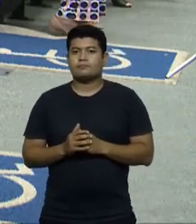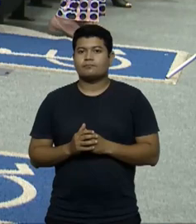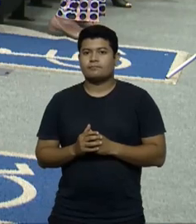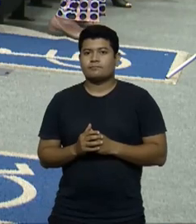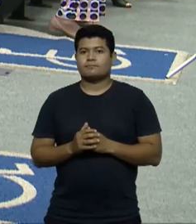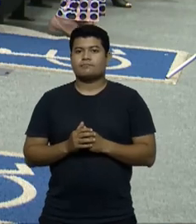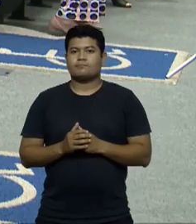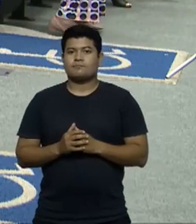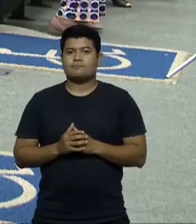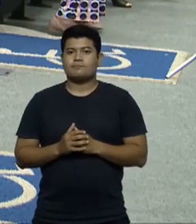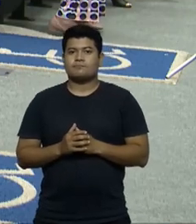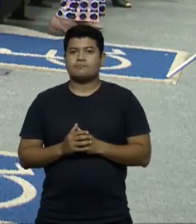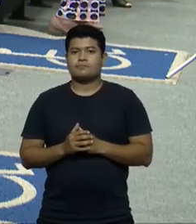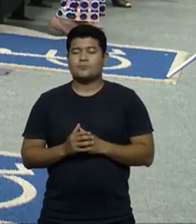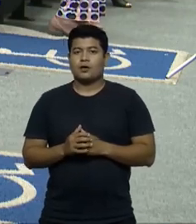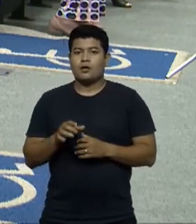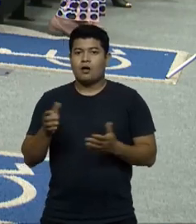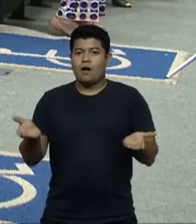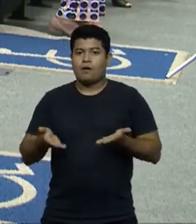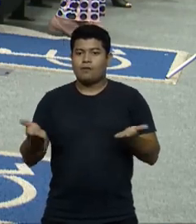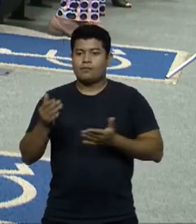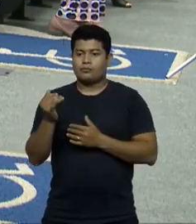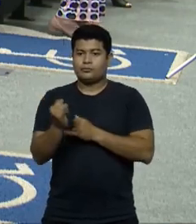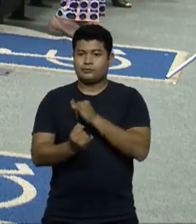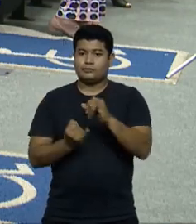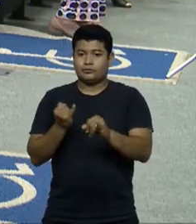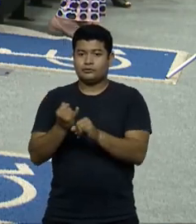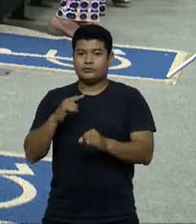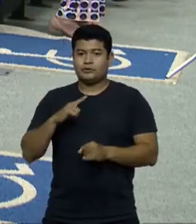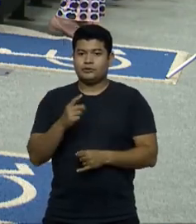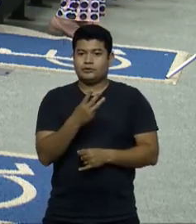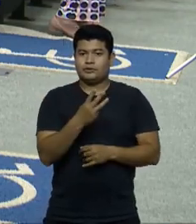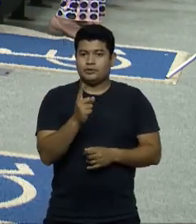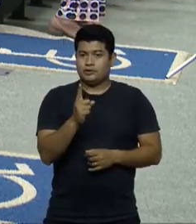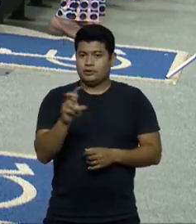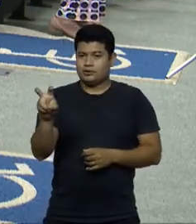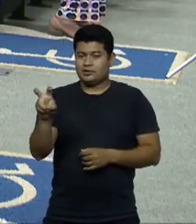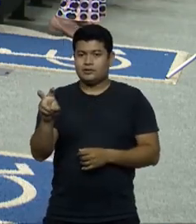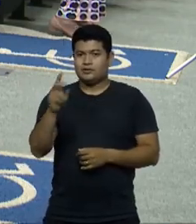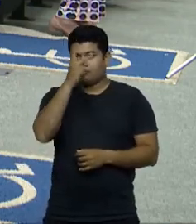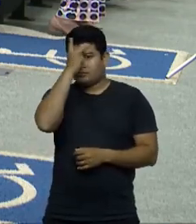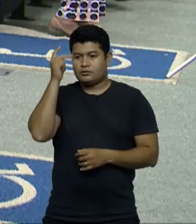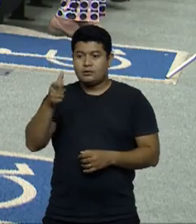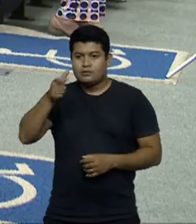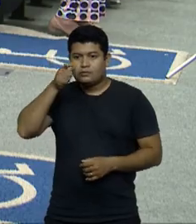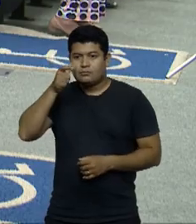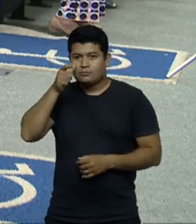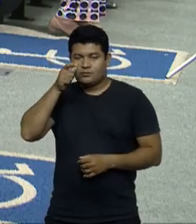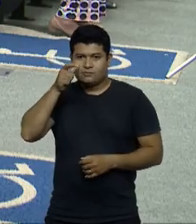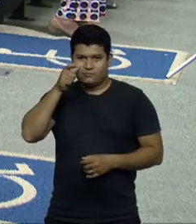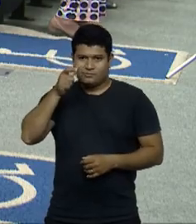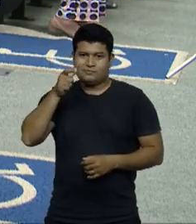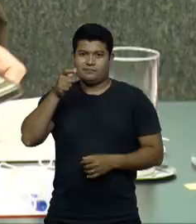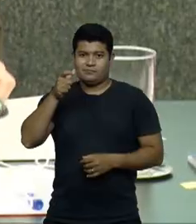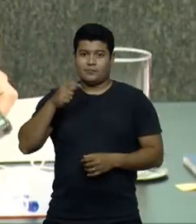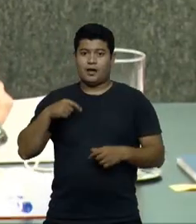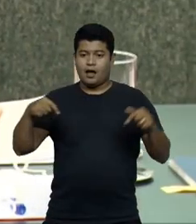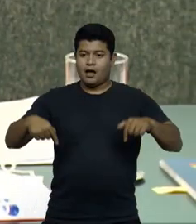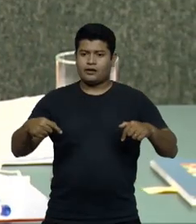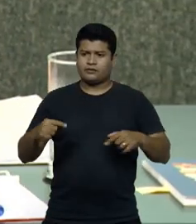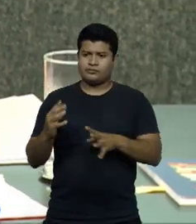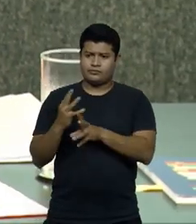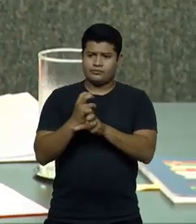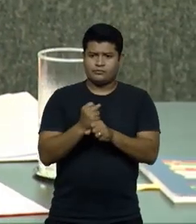acompanhando online 315 pessoas tá e mais ou menos umas 100 100 aqui temos quase